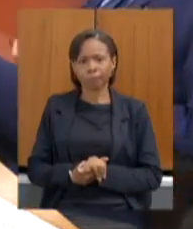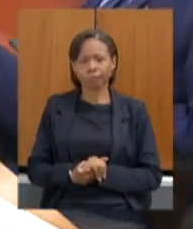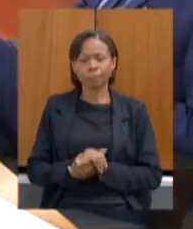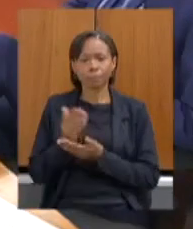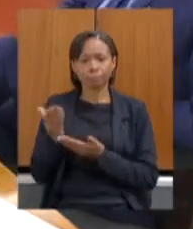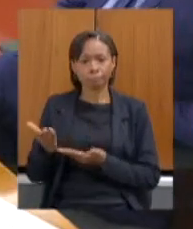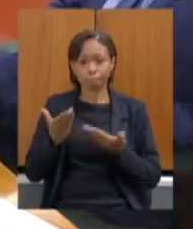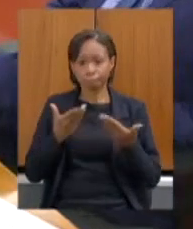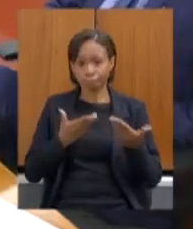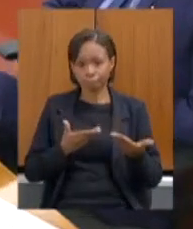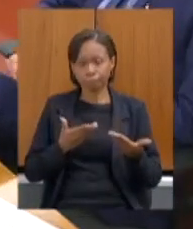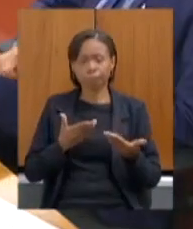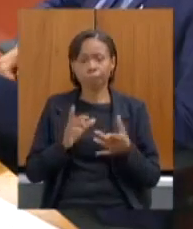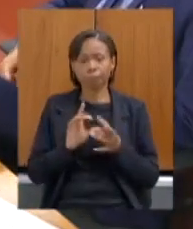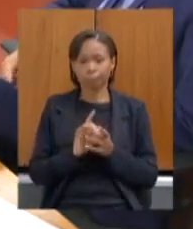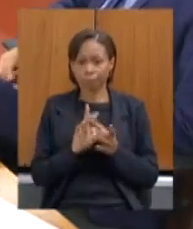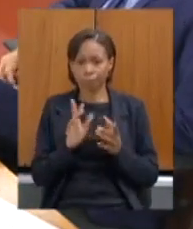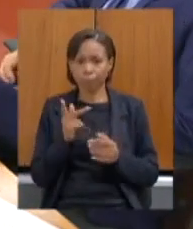passo agora a fala